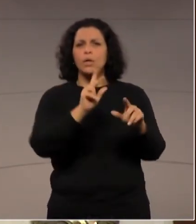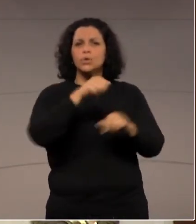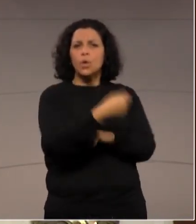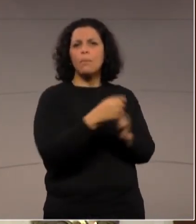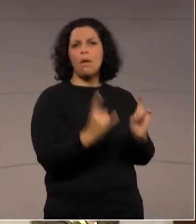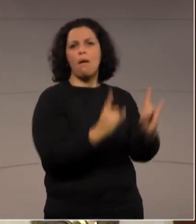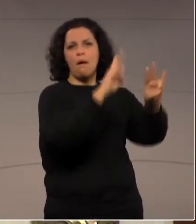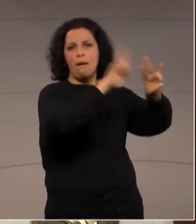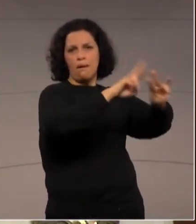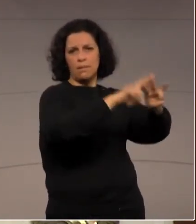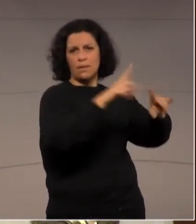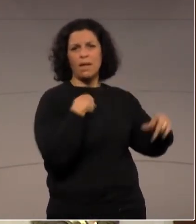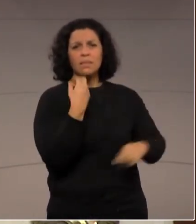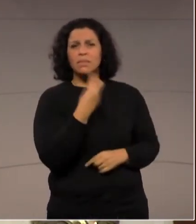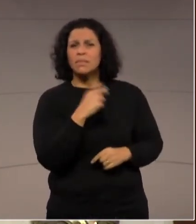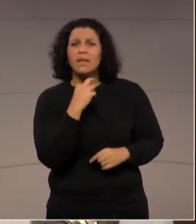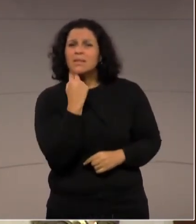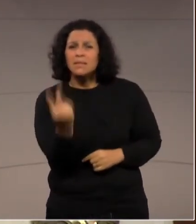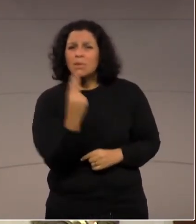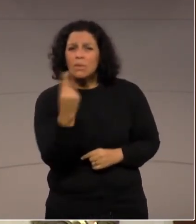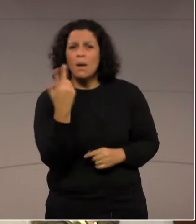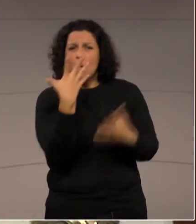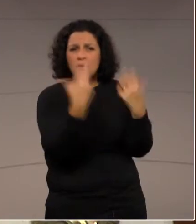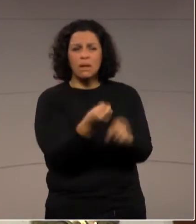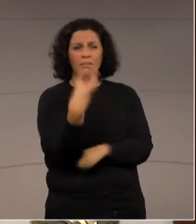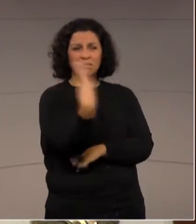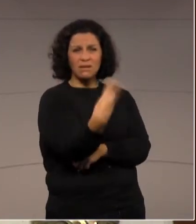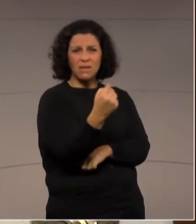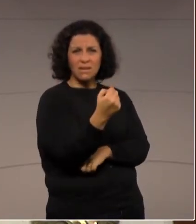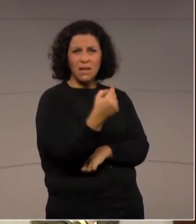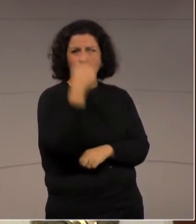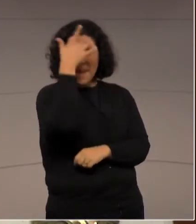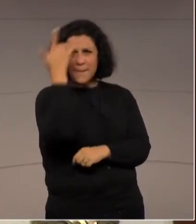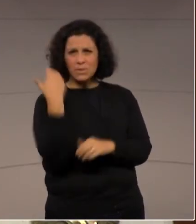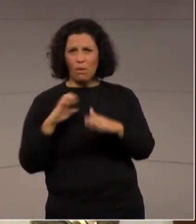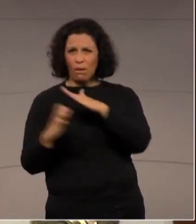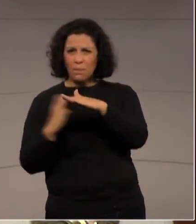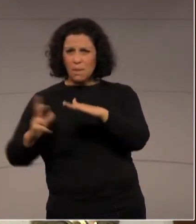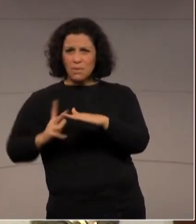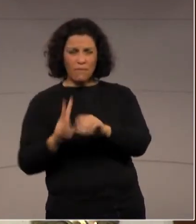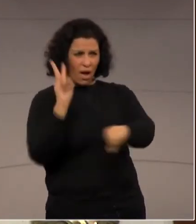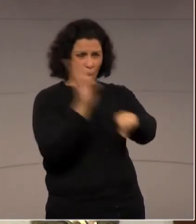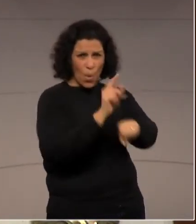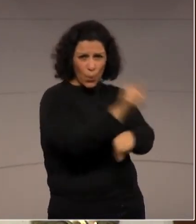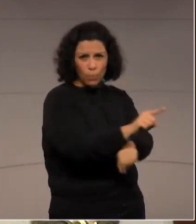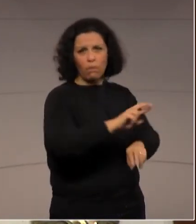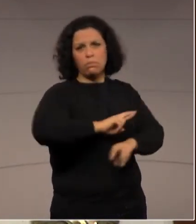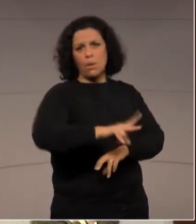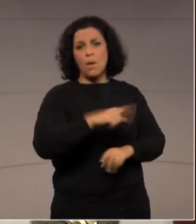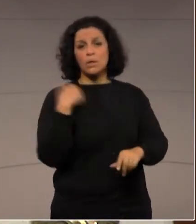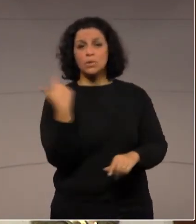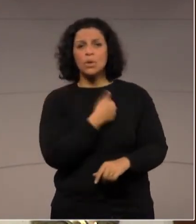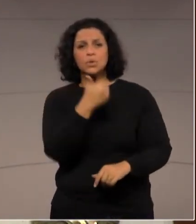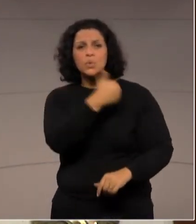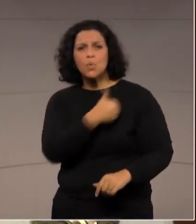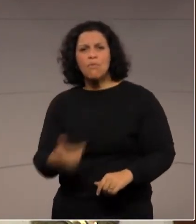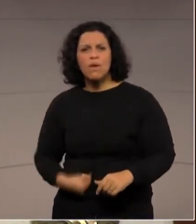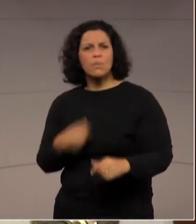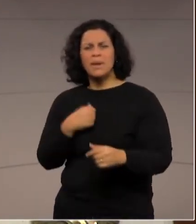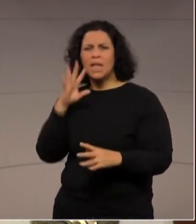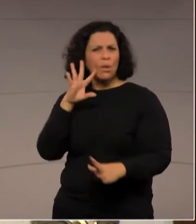terceirização do serviço tão importante creio que às vezes o papel do estado não está sendo